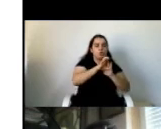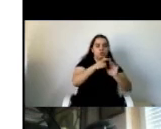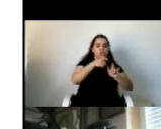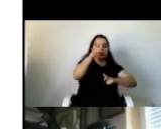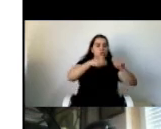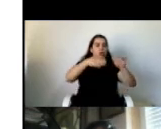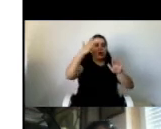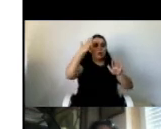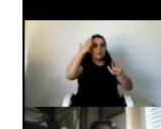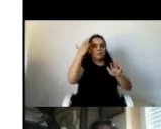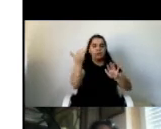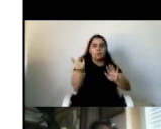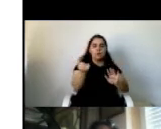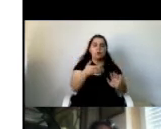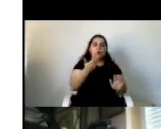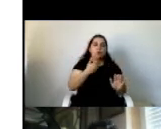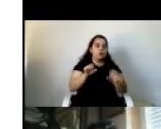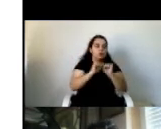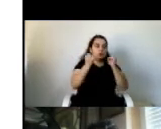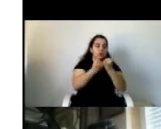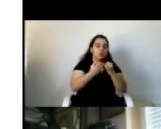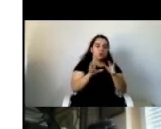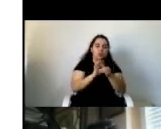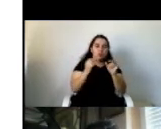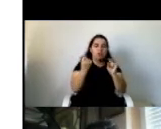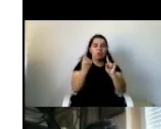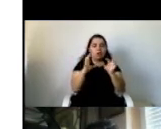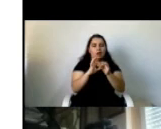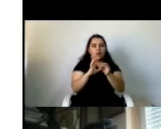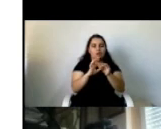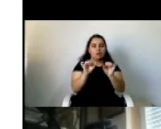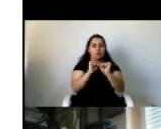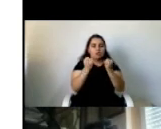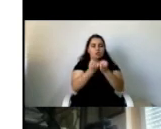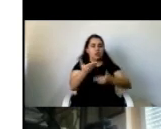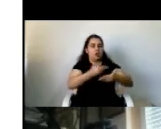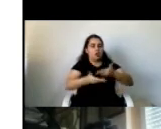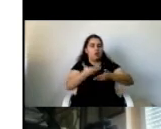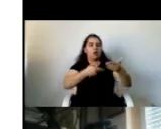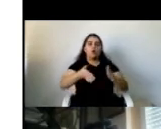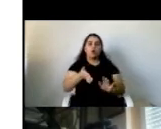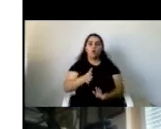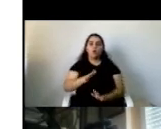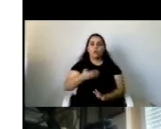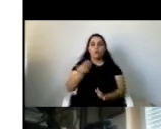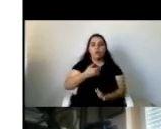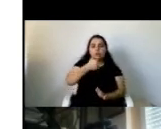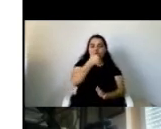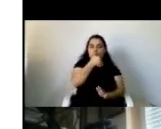com incapacidade, que é o direito à socialização, às questões da socialização, o direito ao lazer.